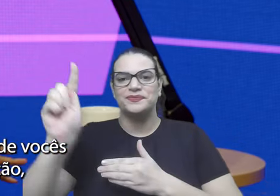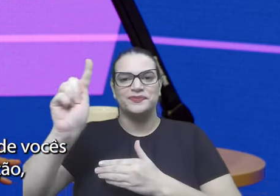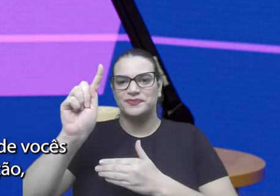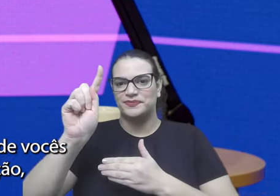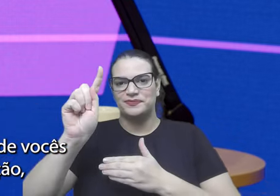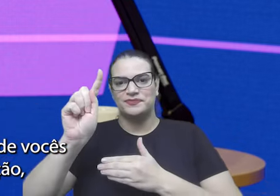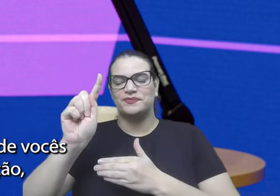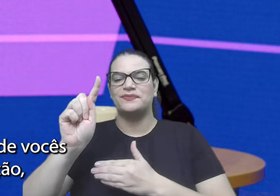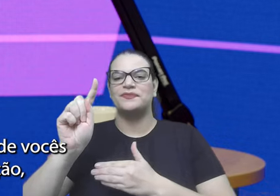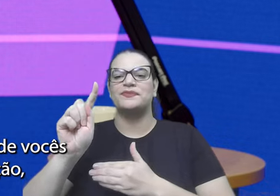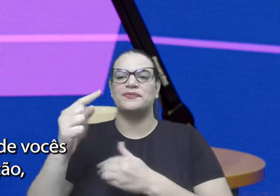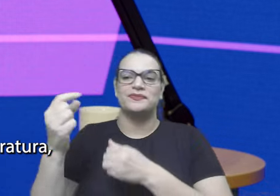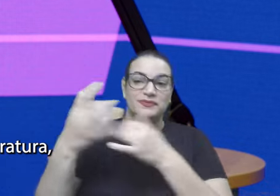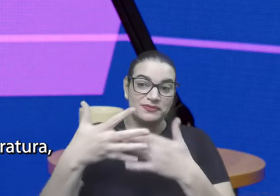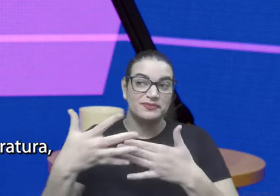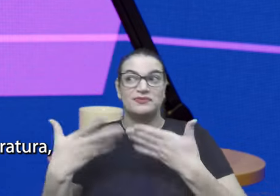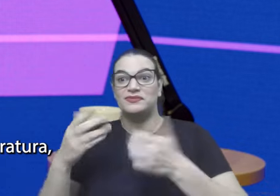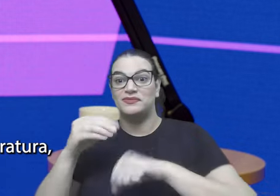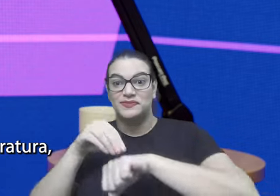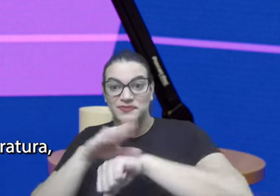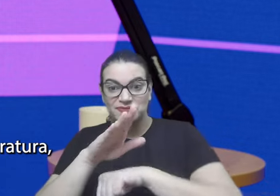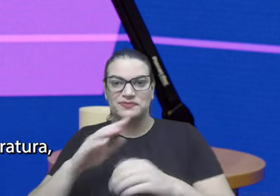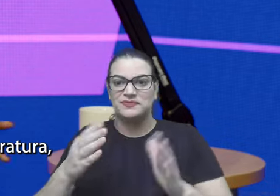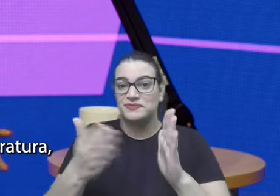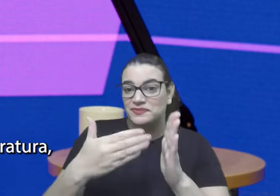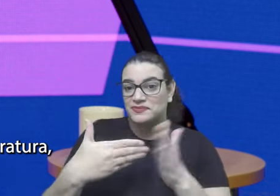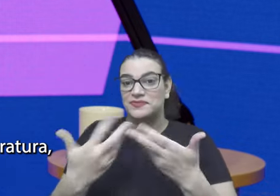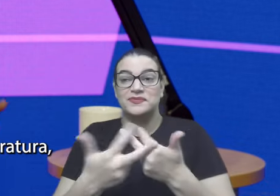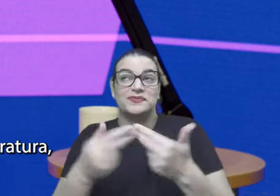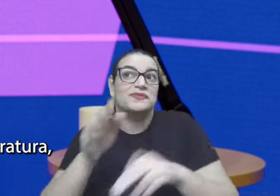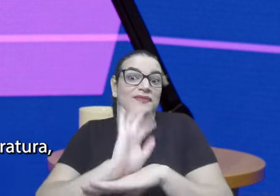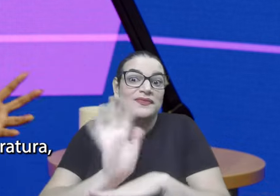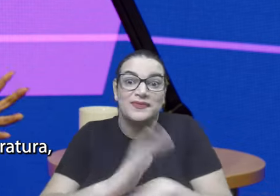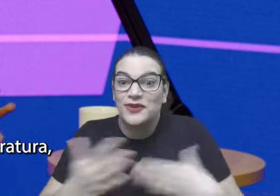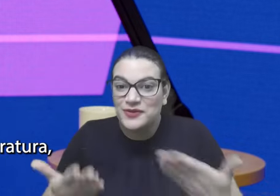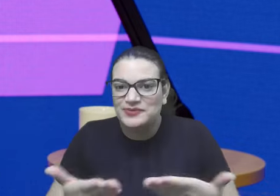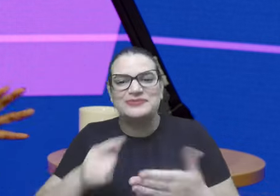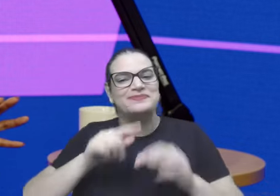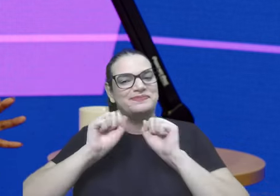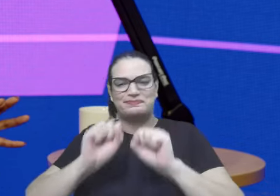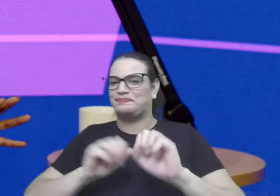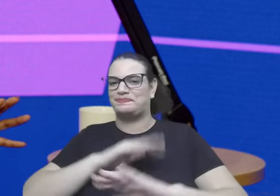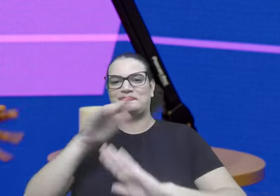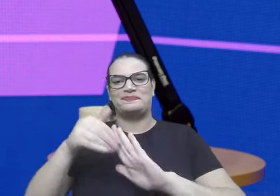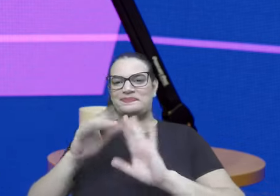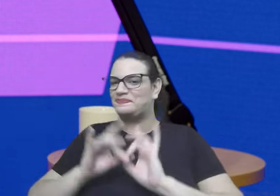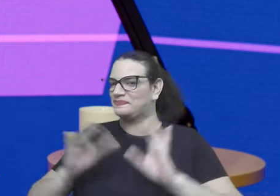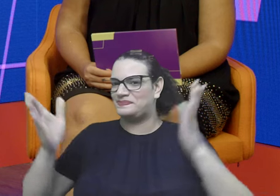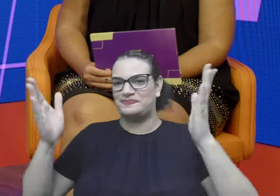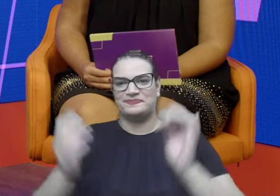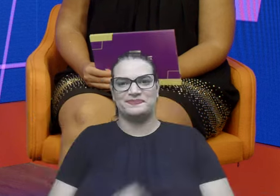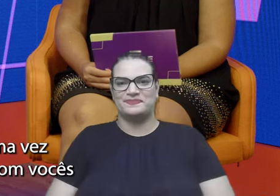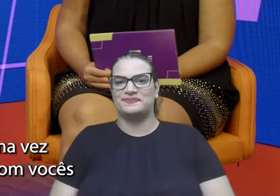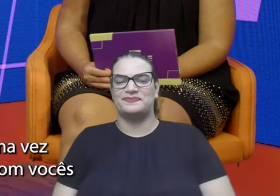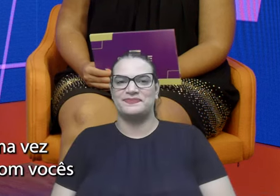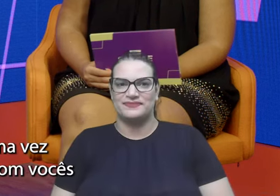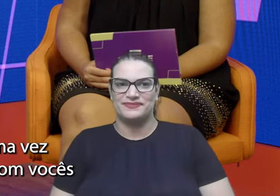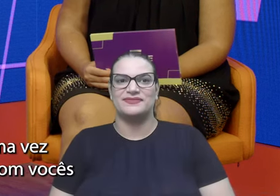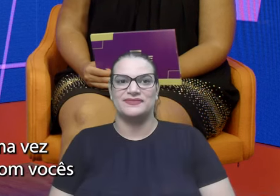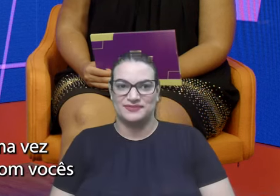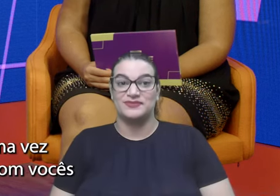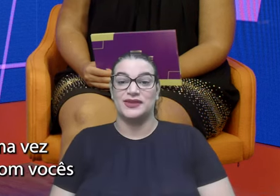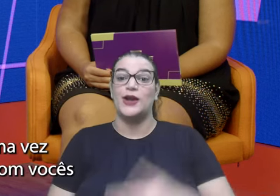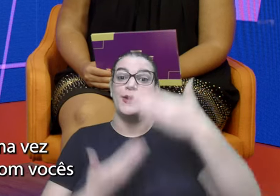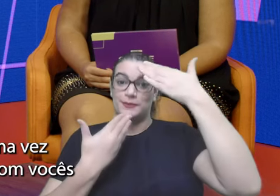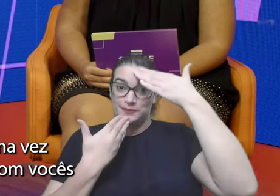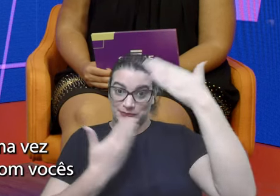última consideração dar uma dica um livro uma literatura um filme aqui a gente pode tudo bom Queria